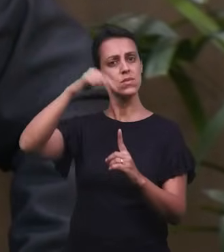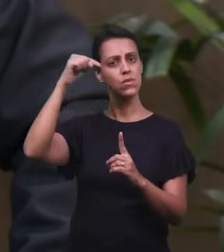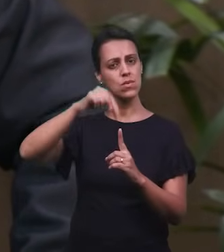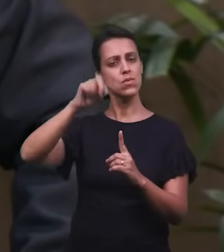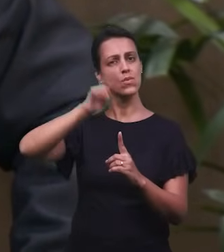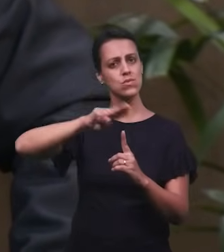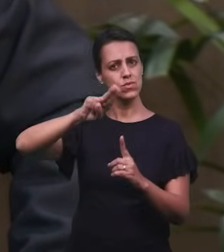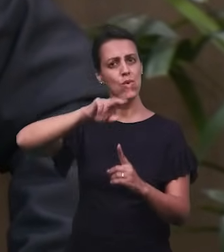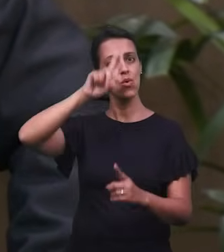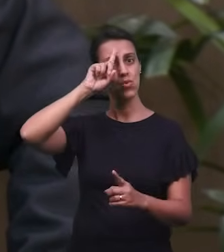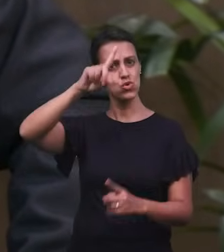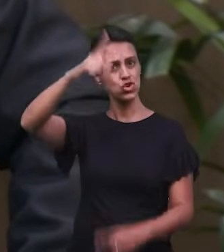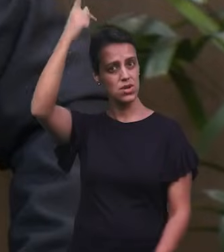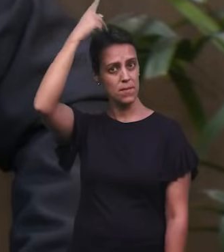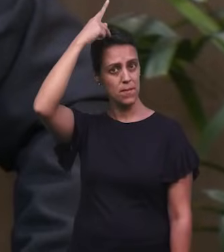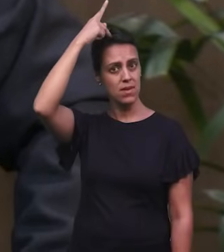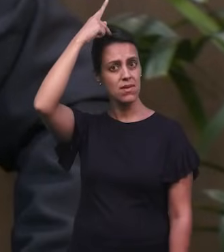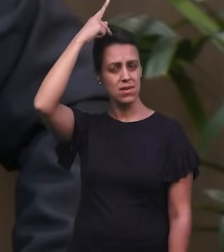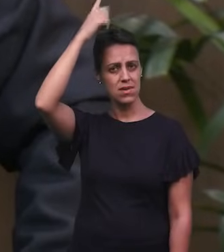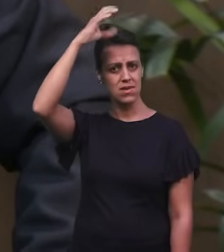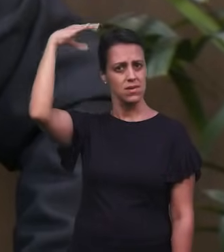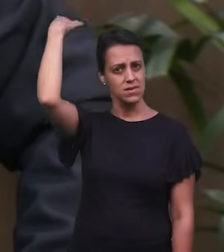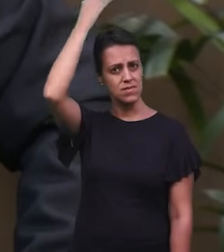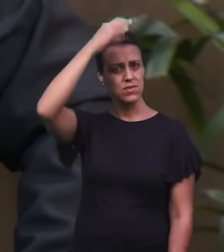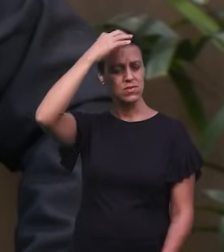dia de Pentecoste,